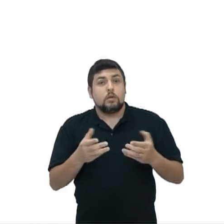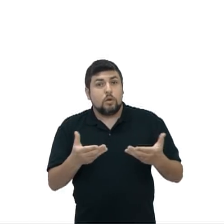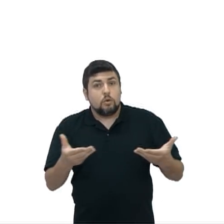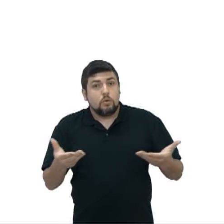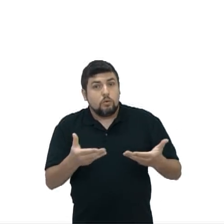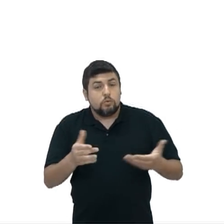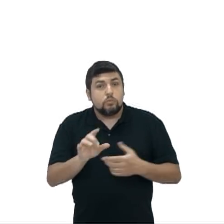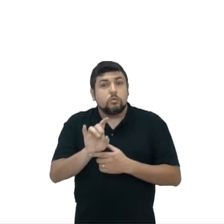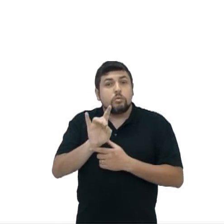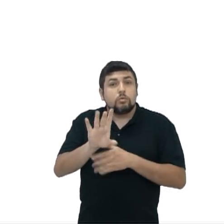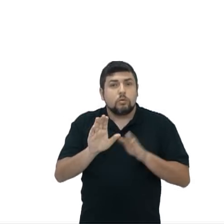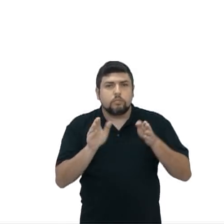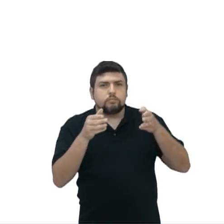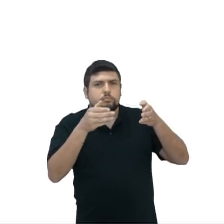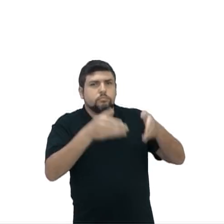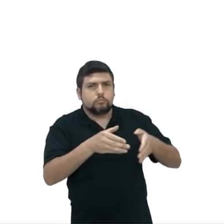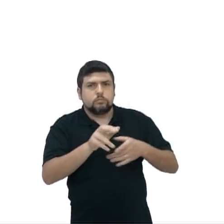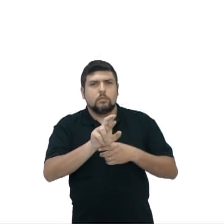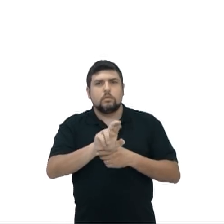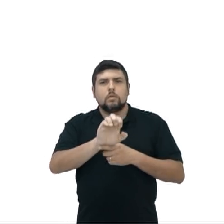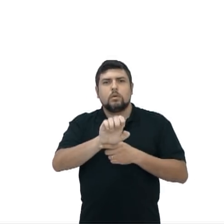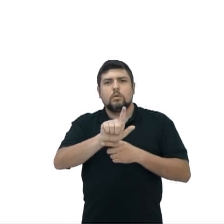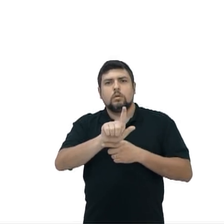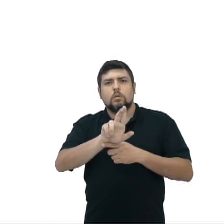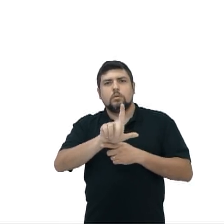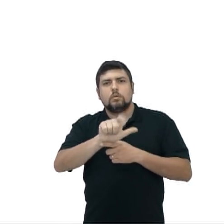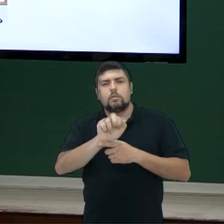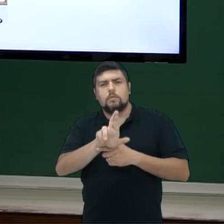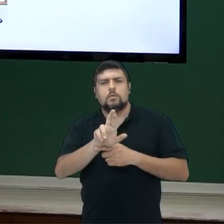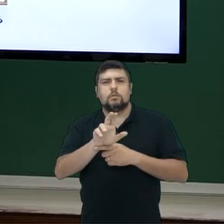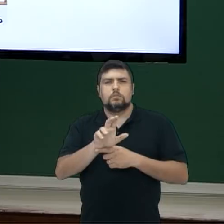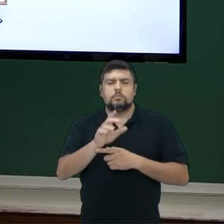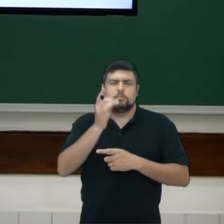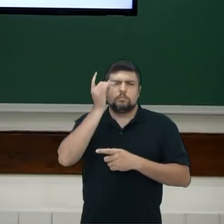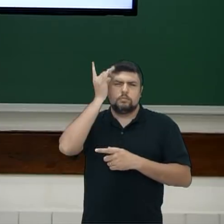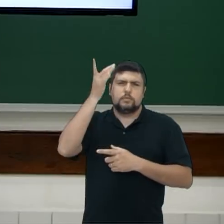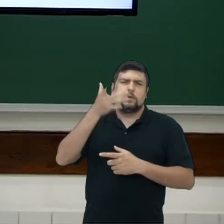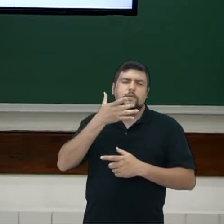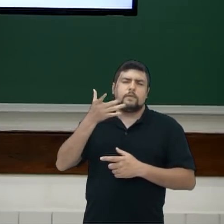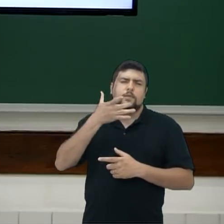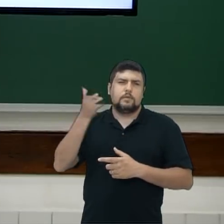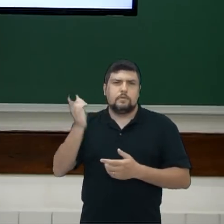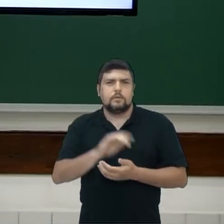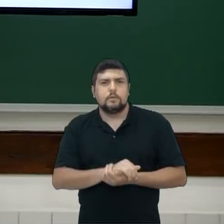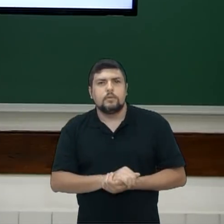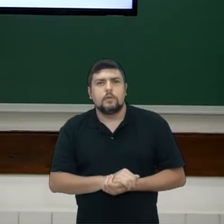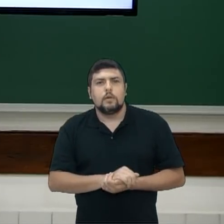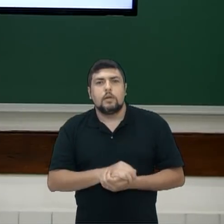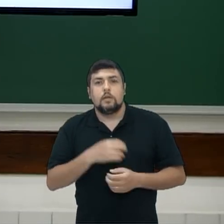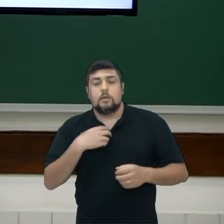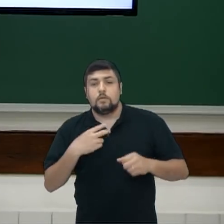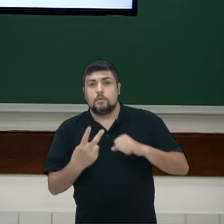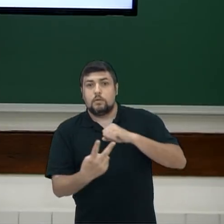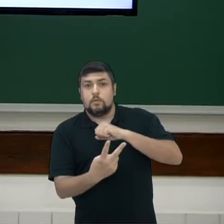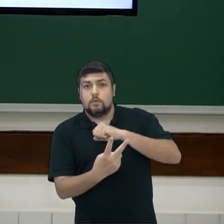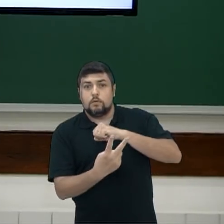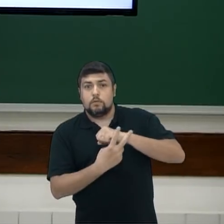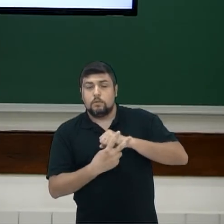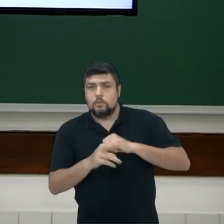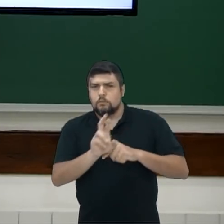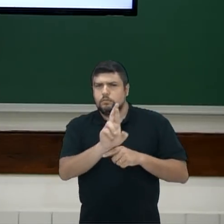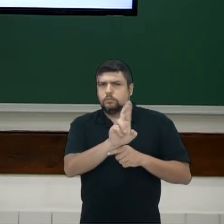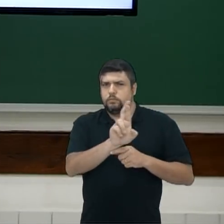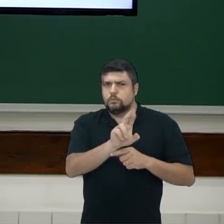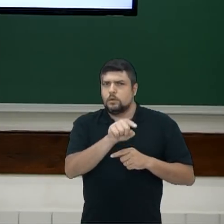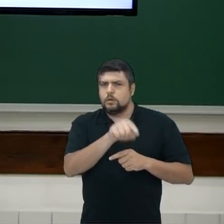os regulares. Então, piece of cake, moleza, super fácil. Os verbos regulares, eles são super fáceis.